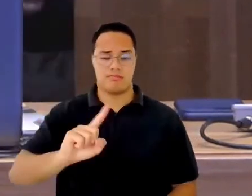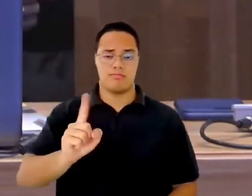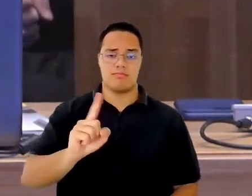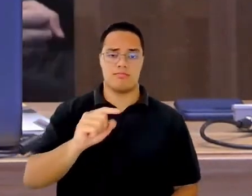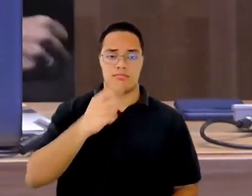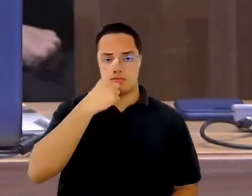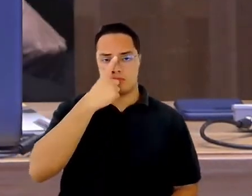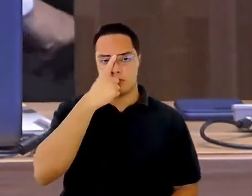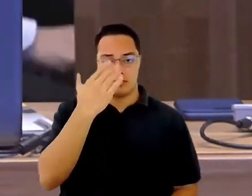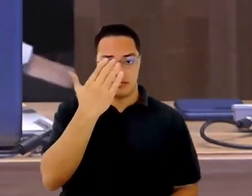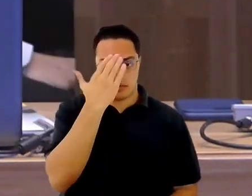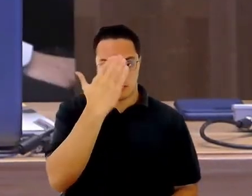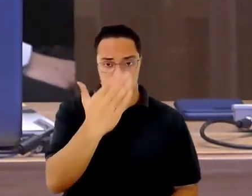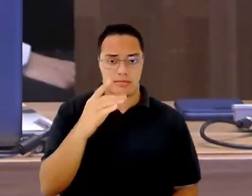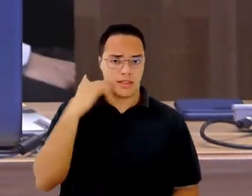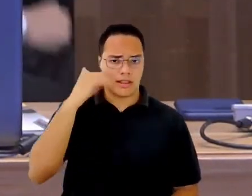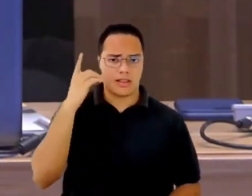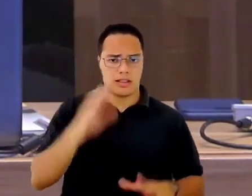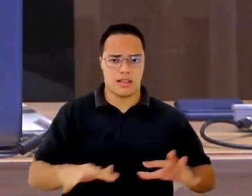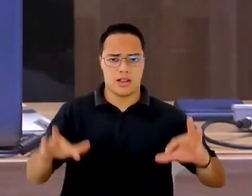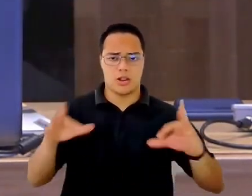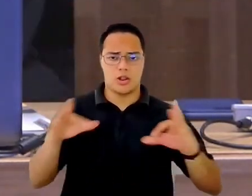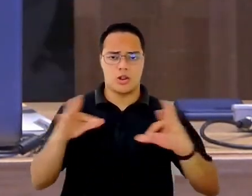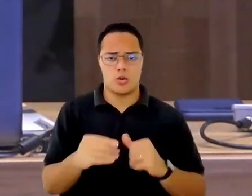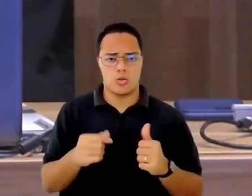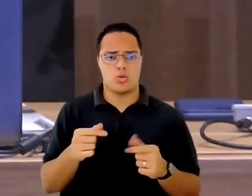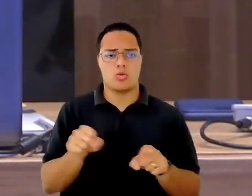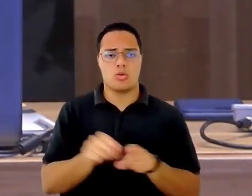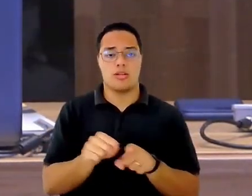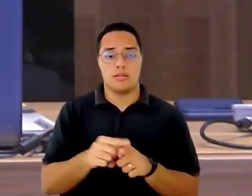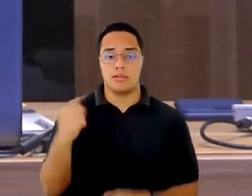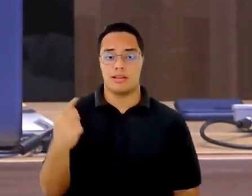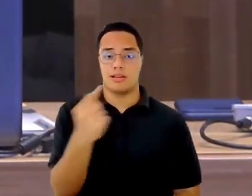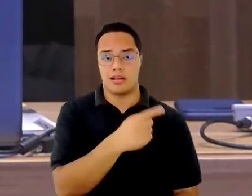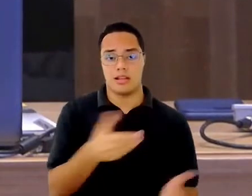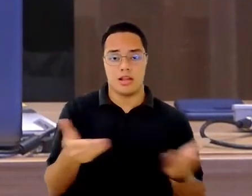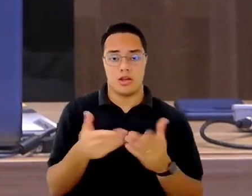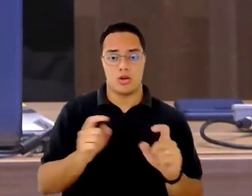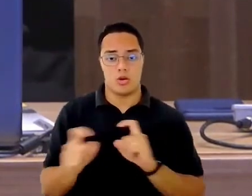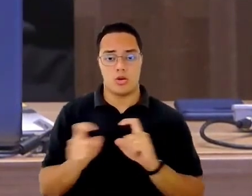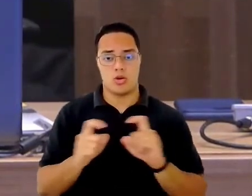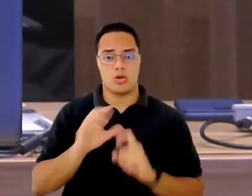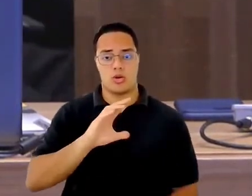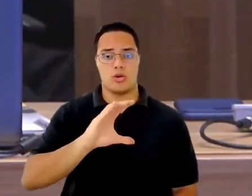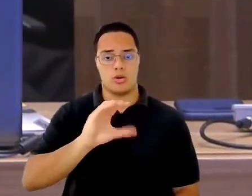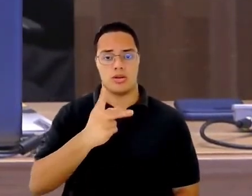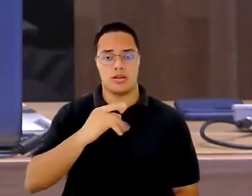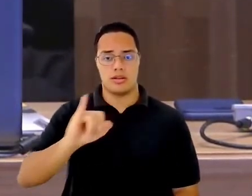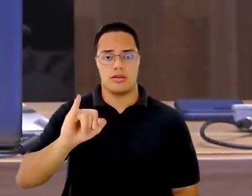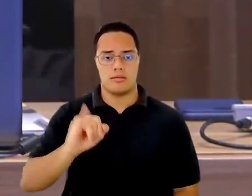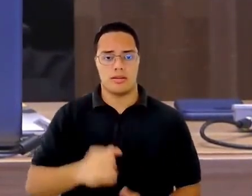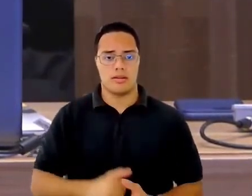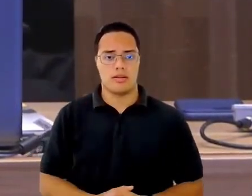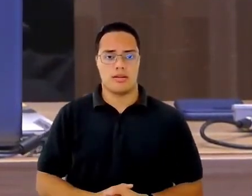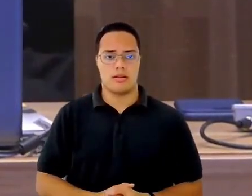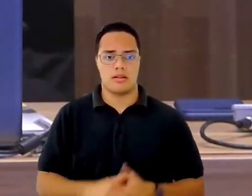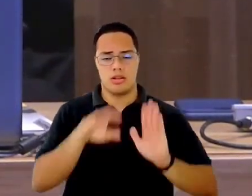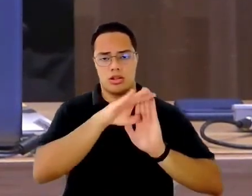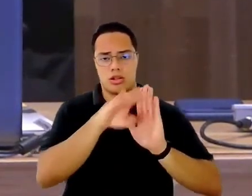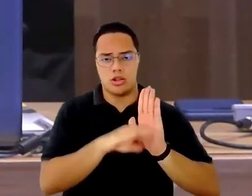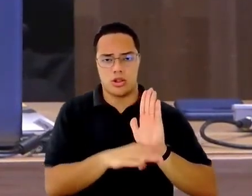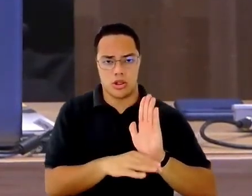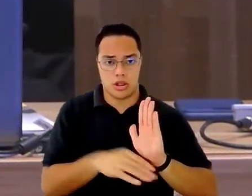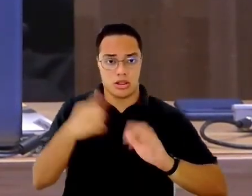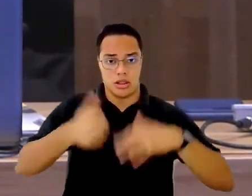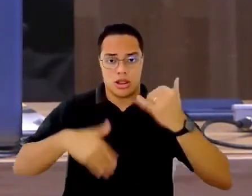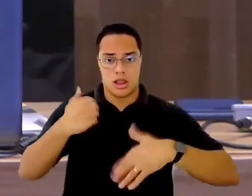Agradeço aos deputados e deputadas e a todos os demais presentes nessa reunião, tendo cumprido a pauta e nada mais havendo a tratar,